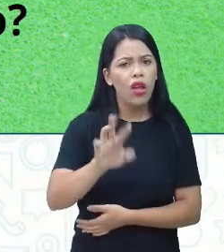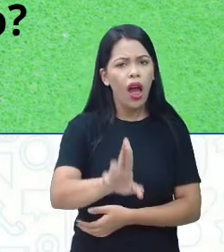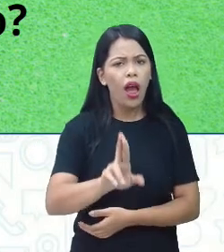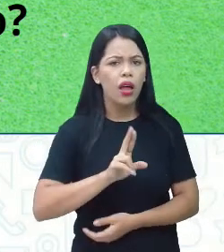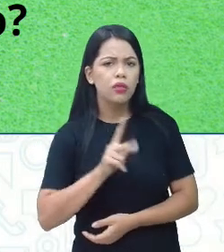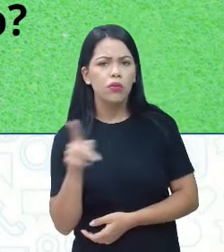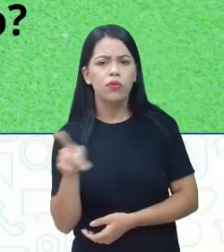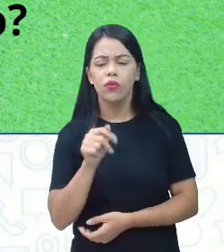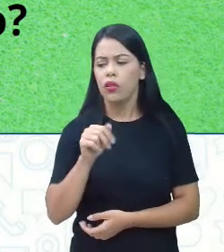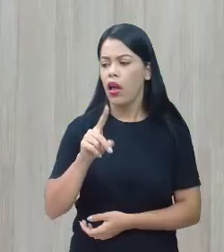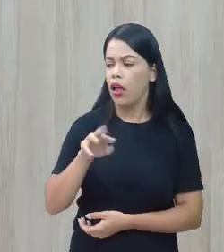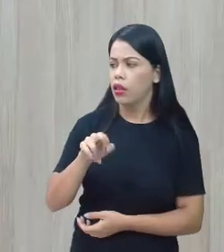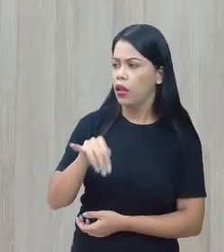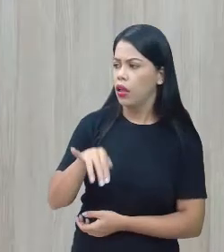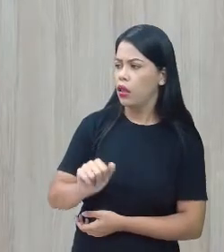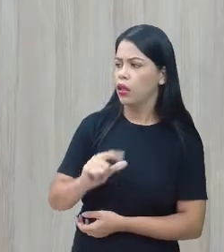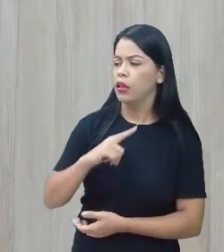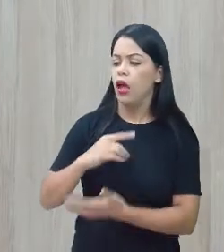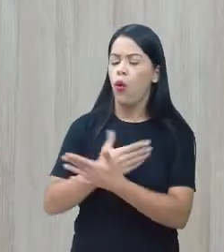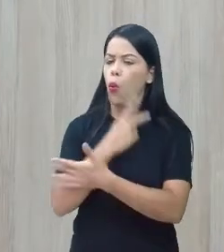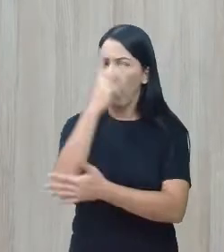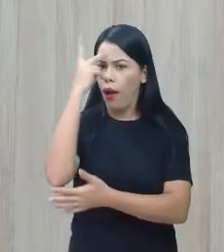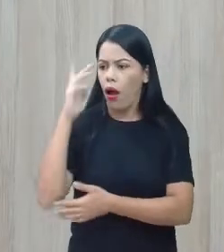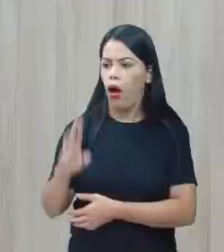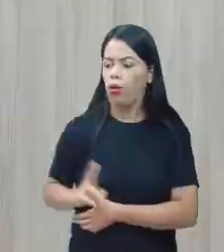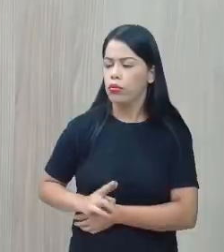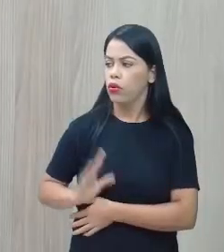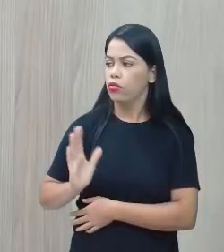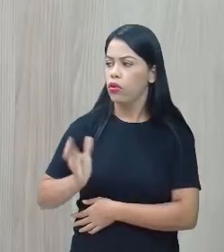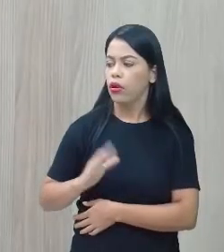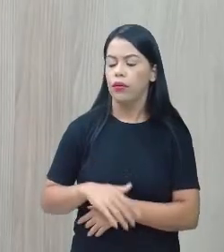Professora Adriana, temos alguma manifestação aí no chat?